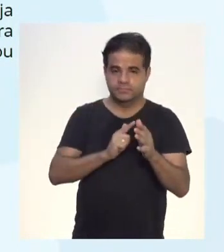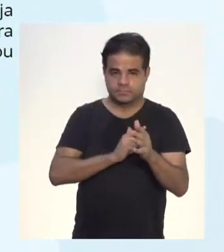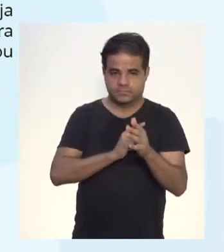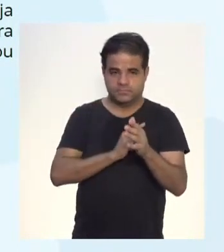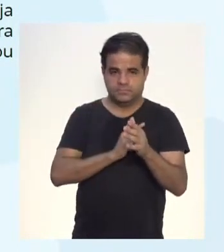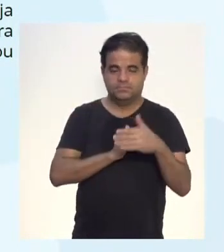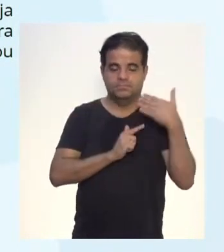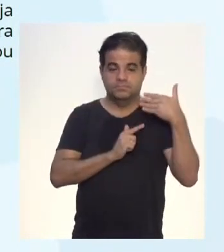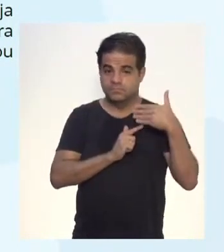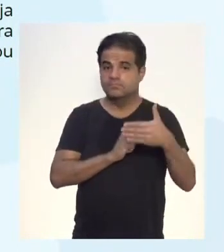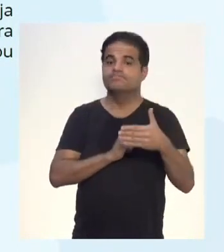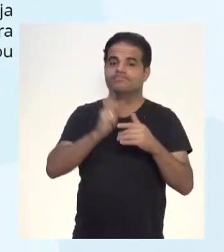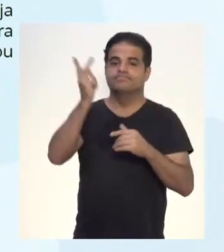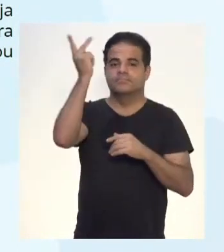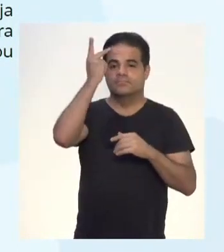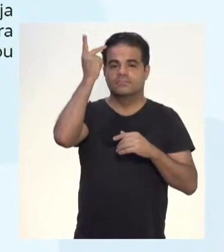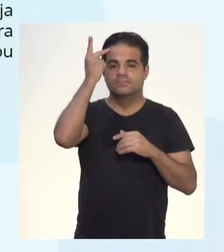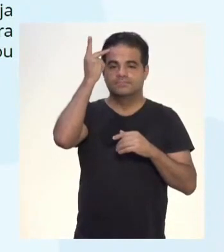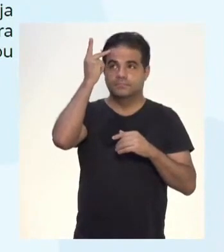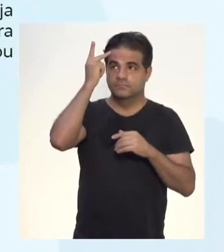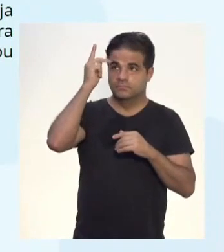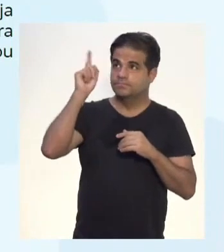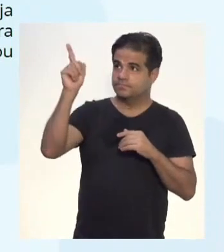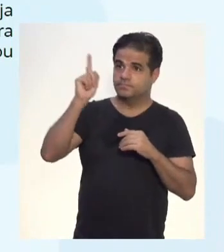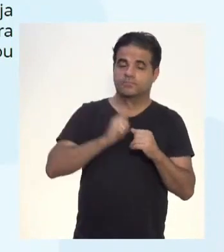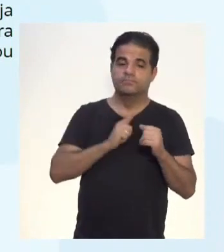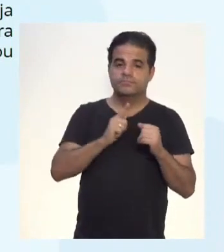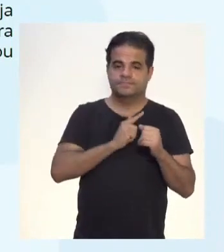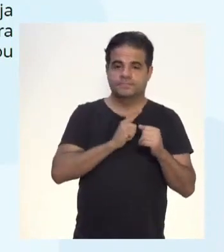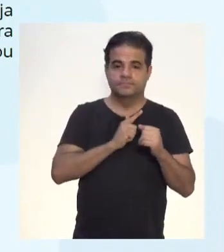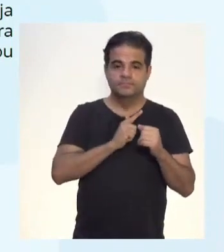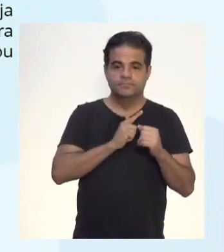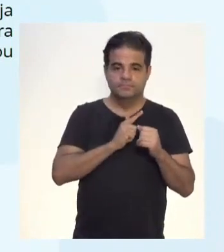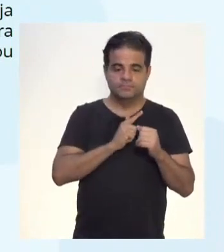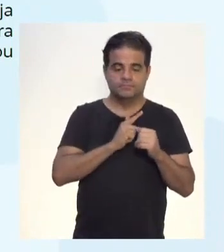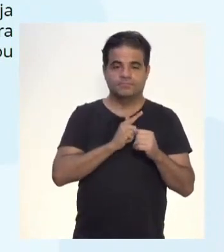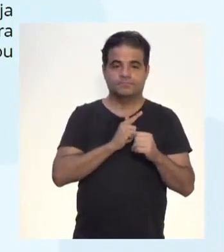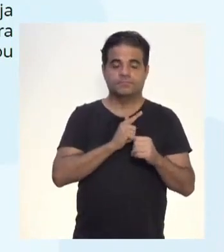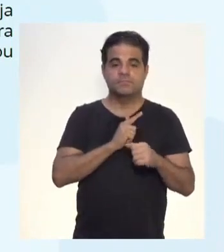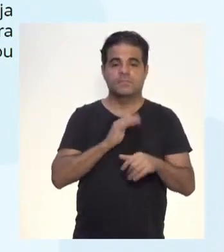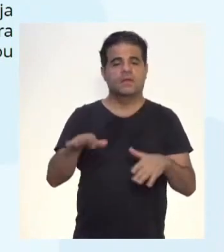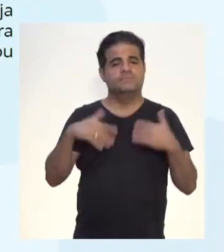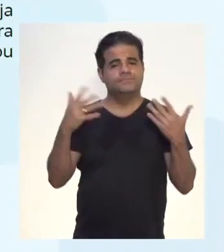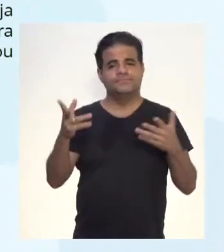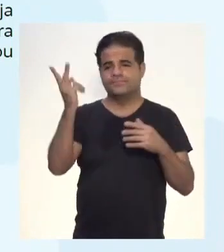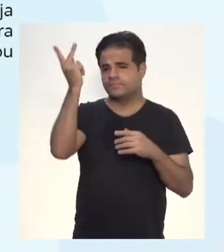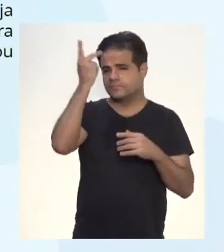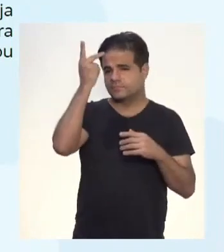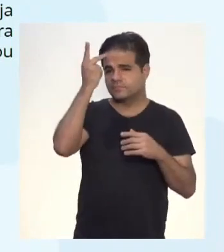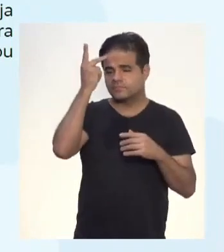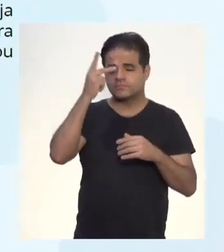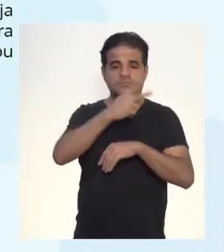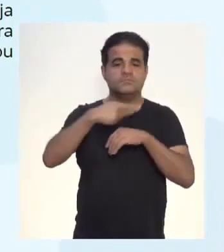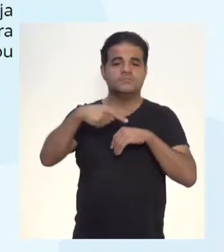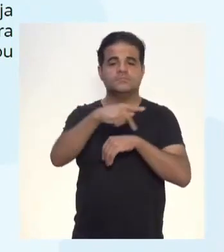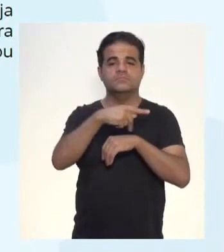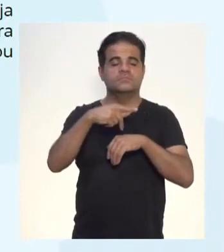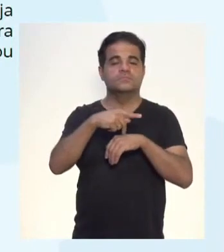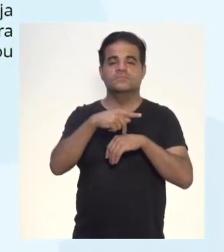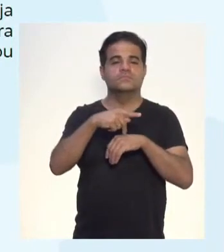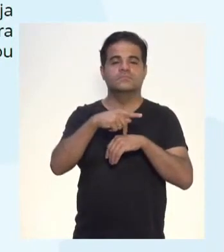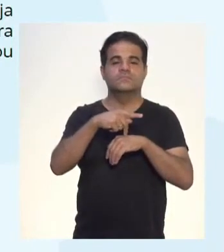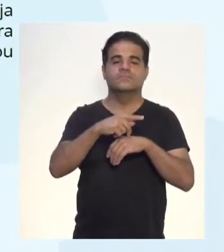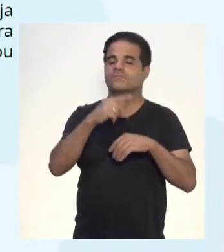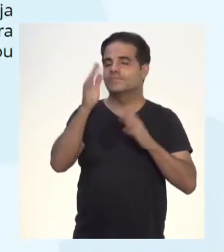inclusive, São Paulo. Né? Então, a gente fala assim, mas São Paulo é o país... É um país,